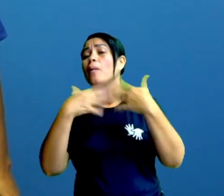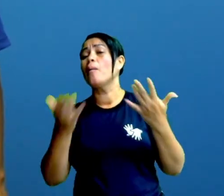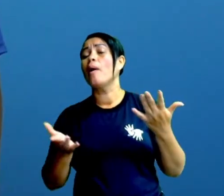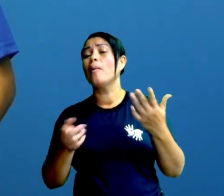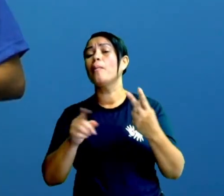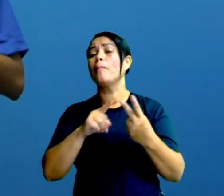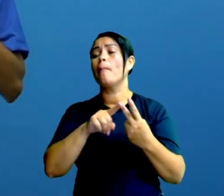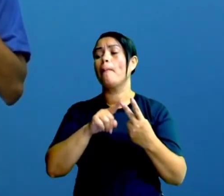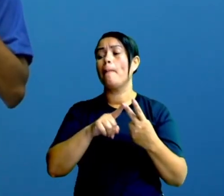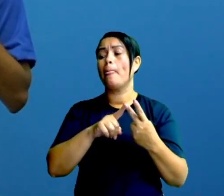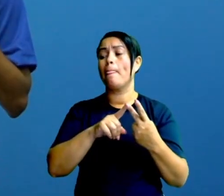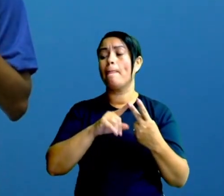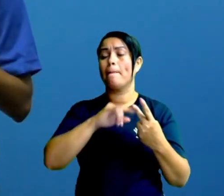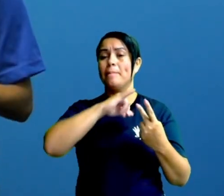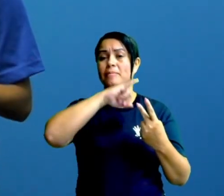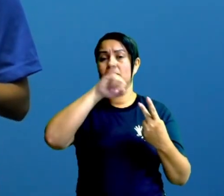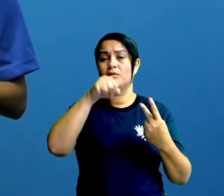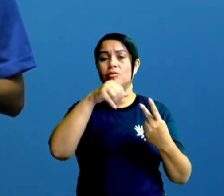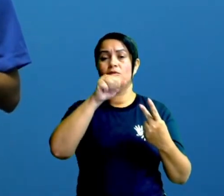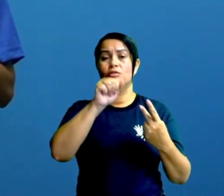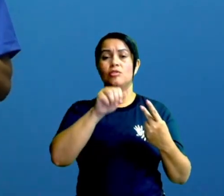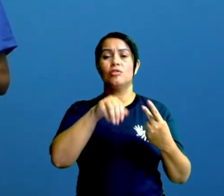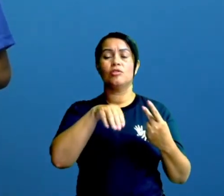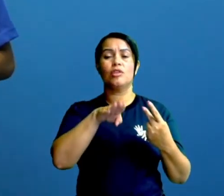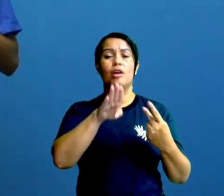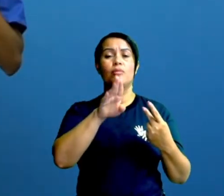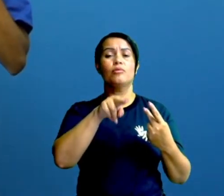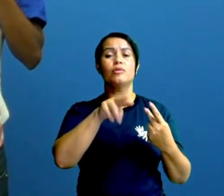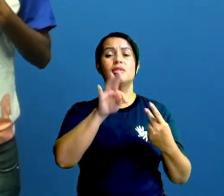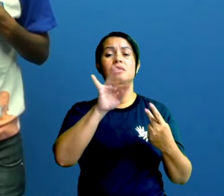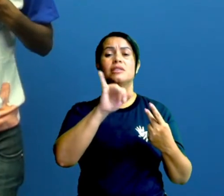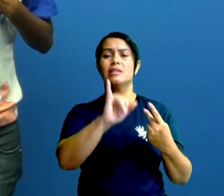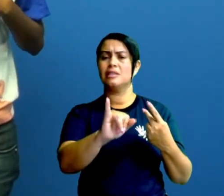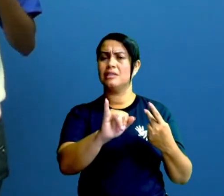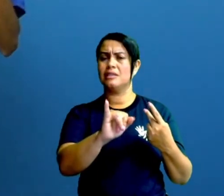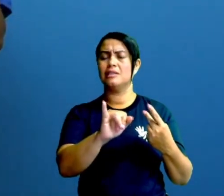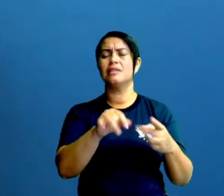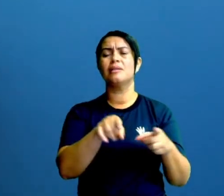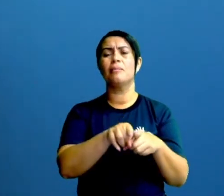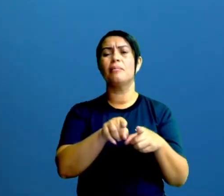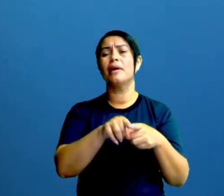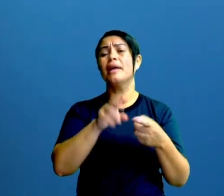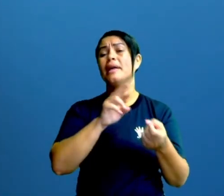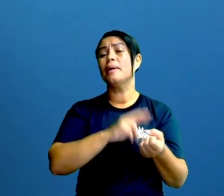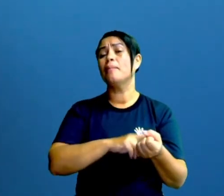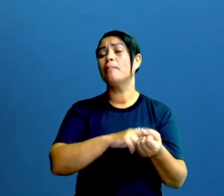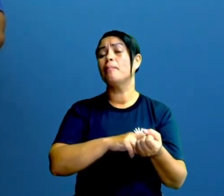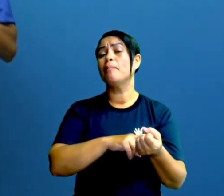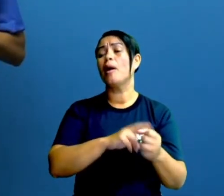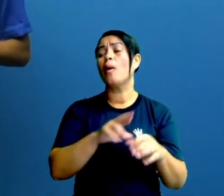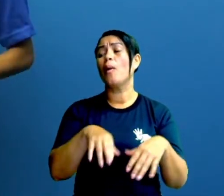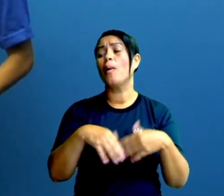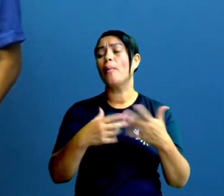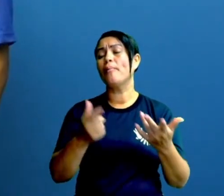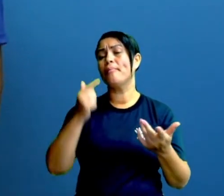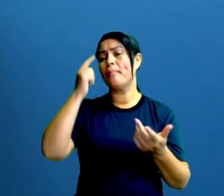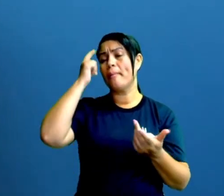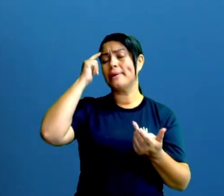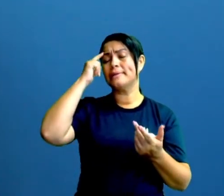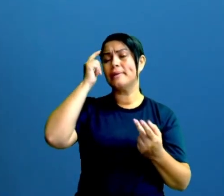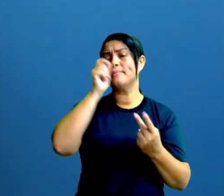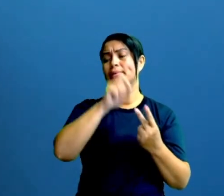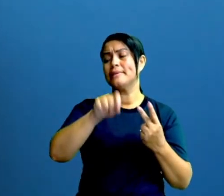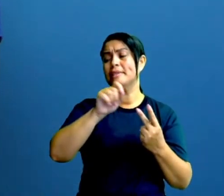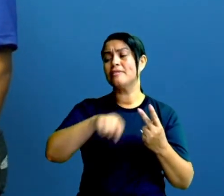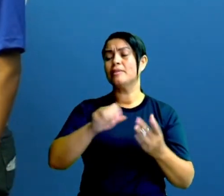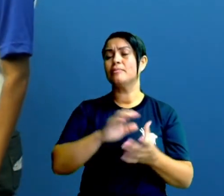vocês é o jabuti jabuti rima com pensem